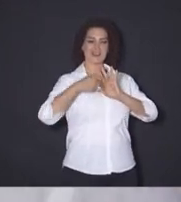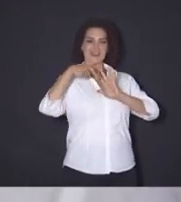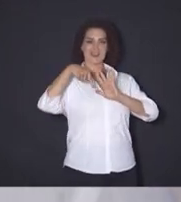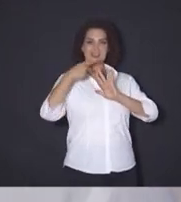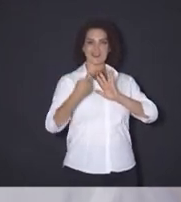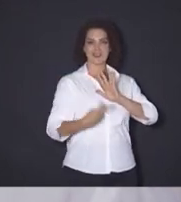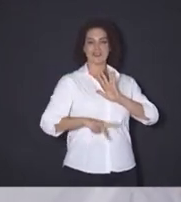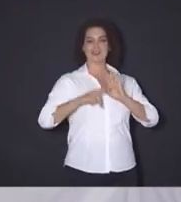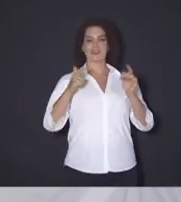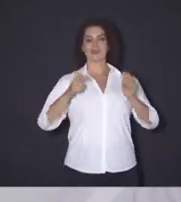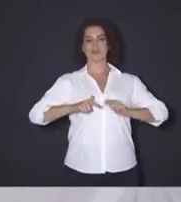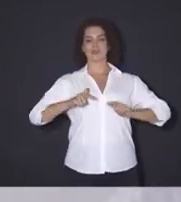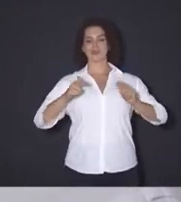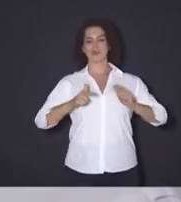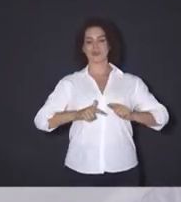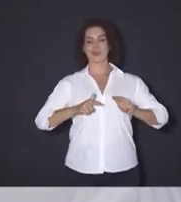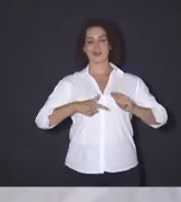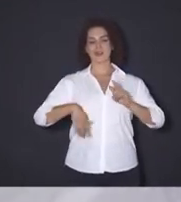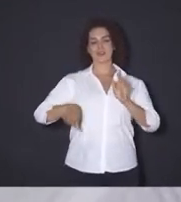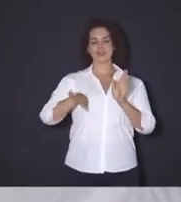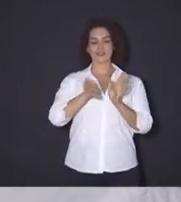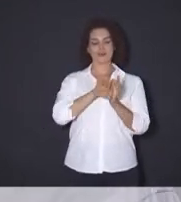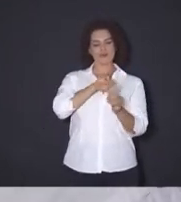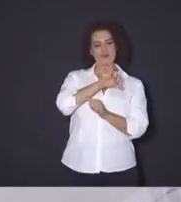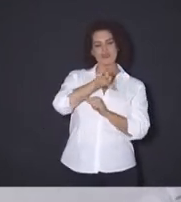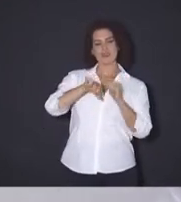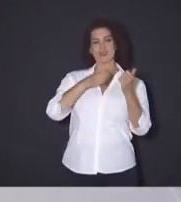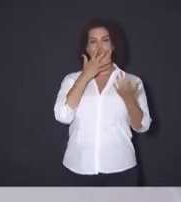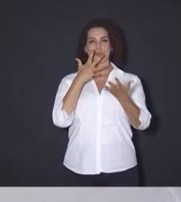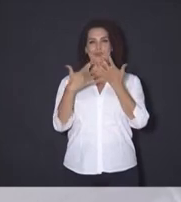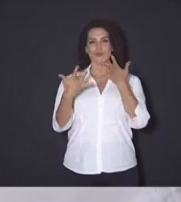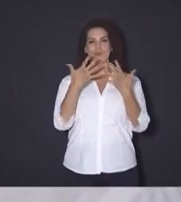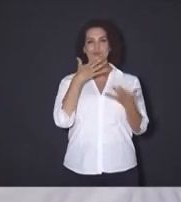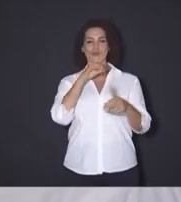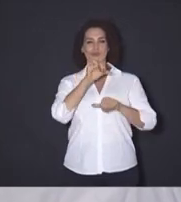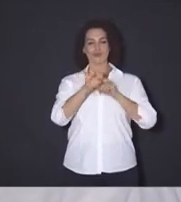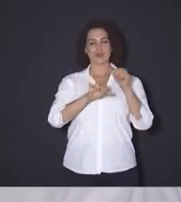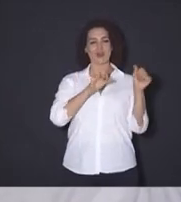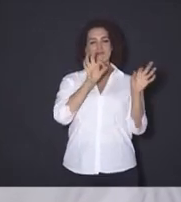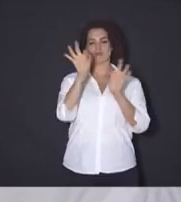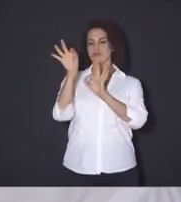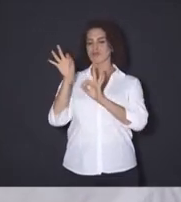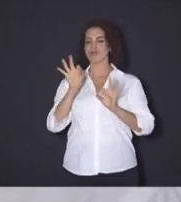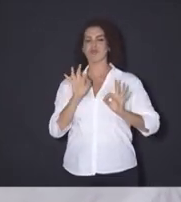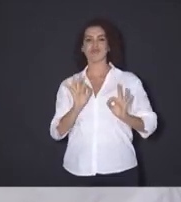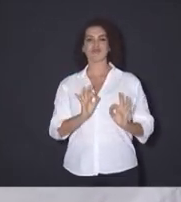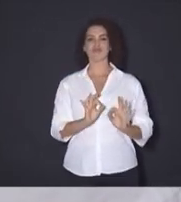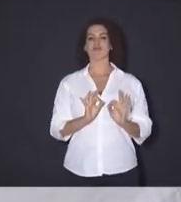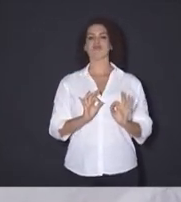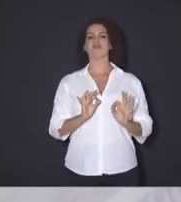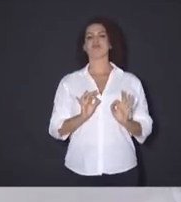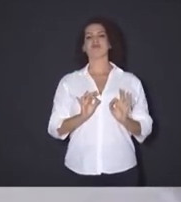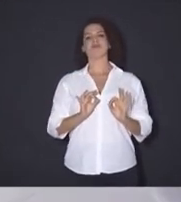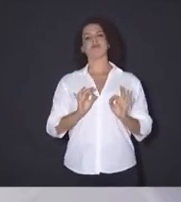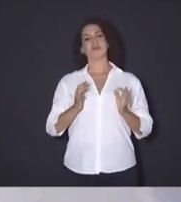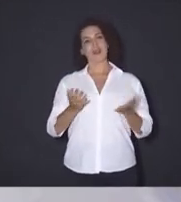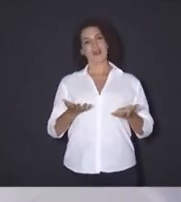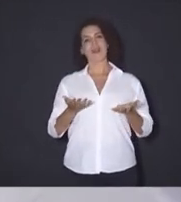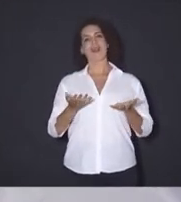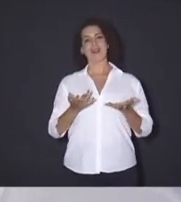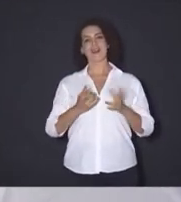chega dando sentido a esse país mudando as cores mudam as formas etc é o que é o que eu